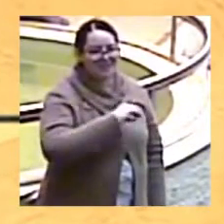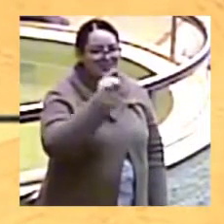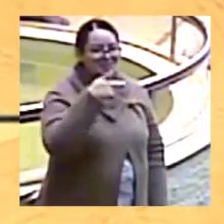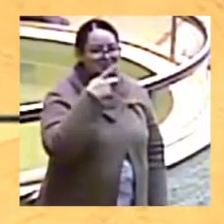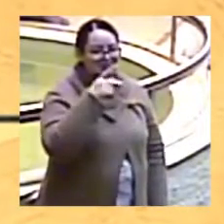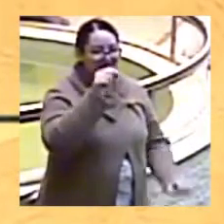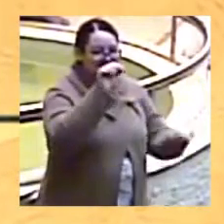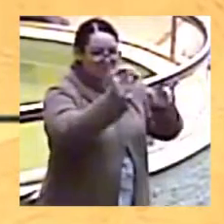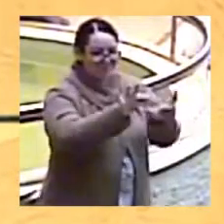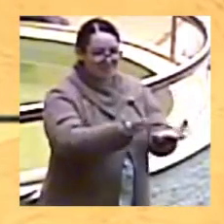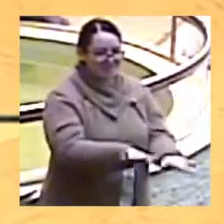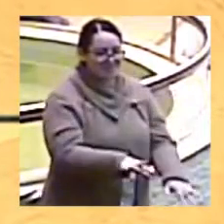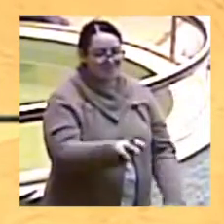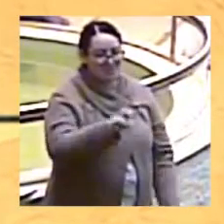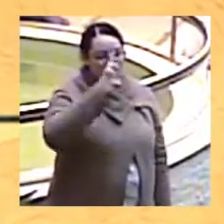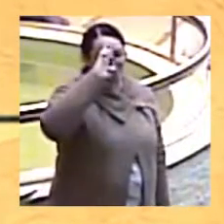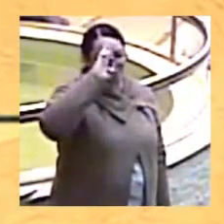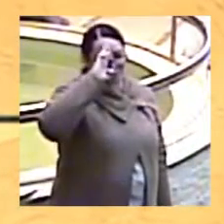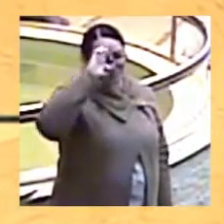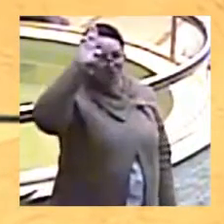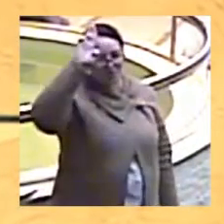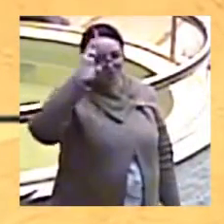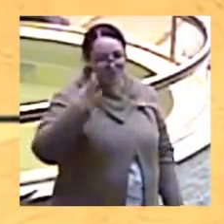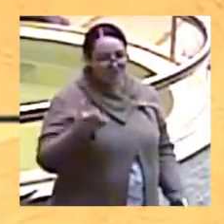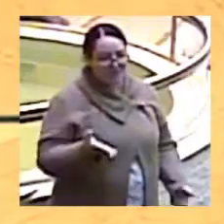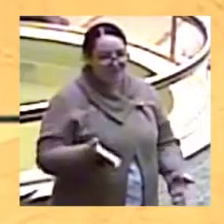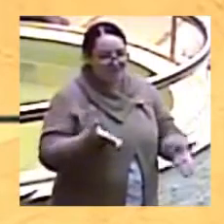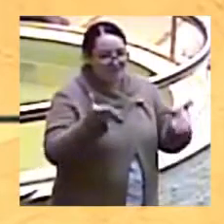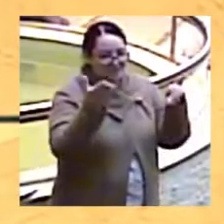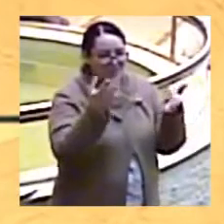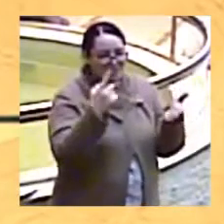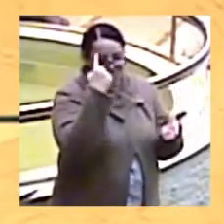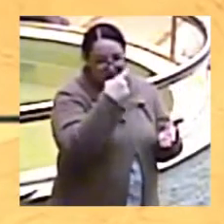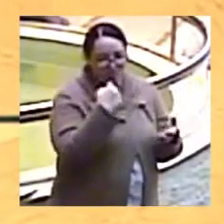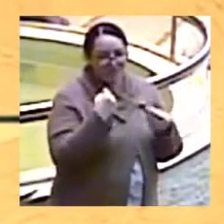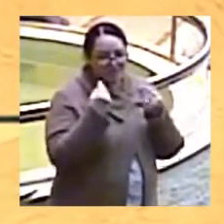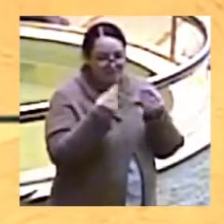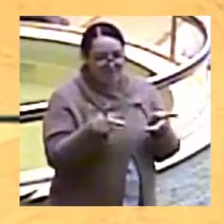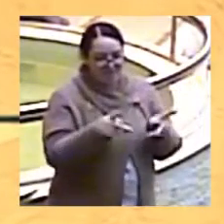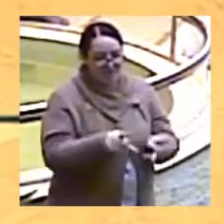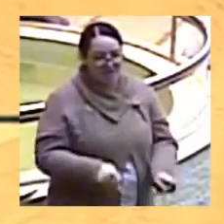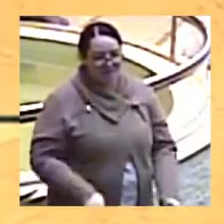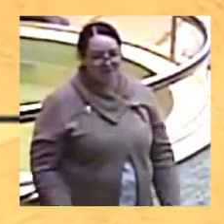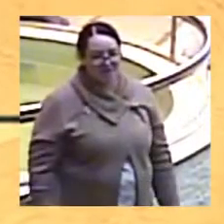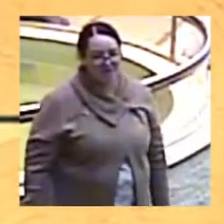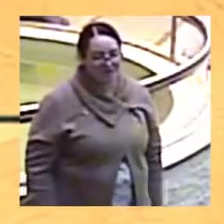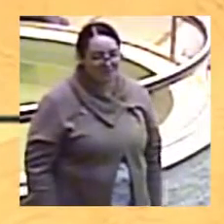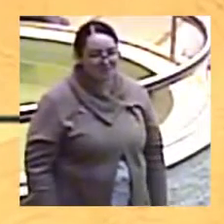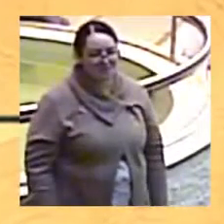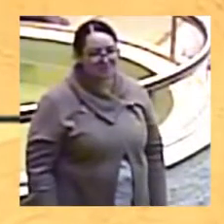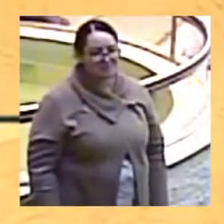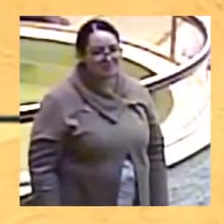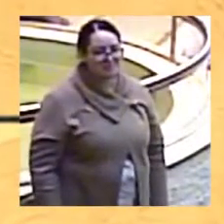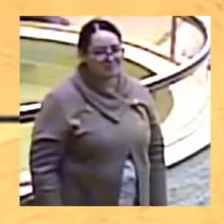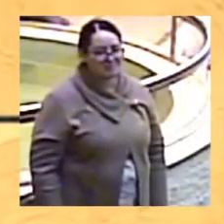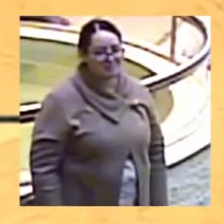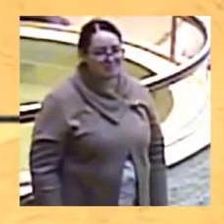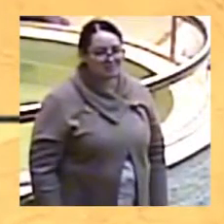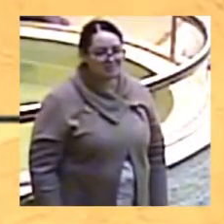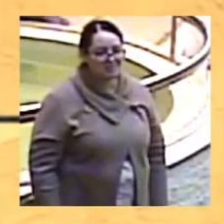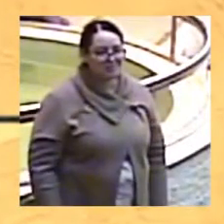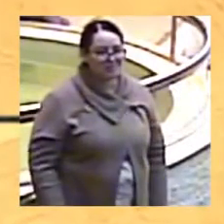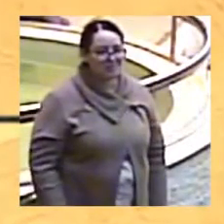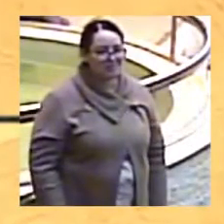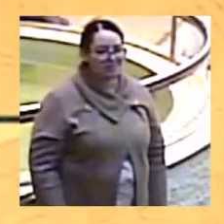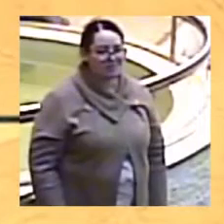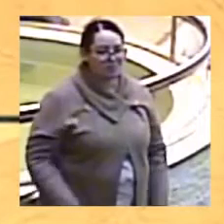nos diz o seguinte, o Senhor, levante o seu rosto, e te dê a paz, o que o texto, está dizendo, quando o rosto